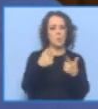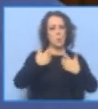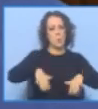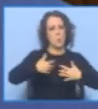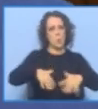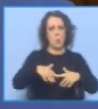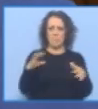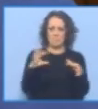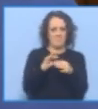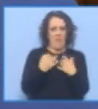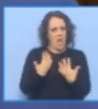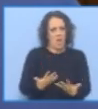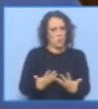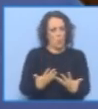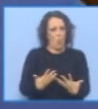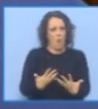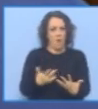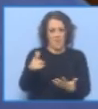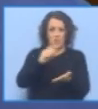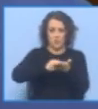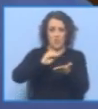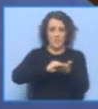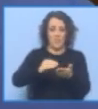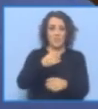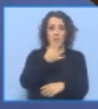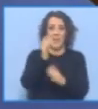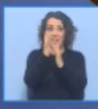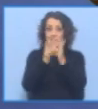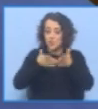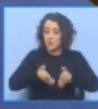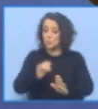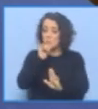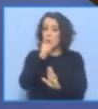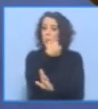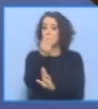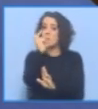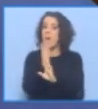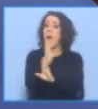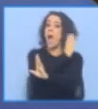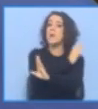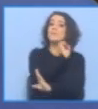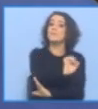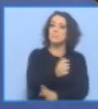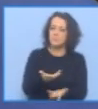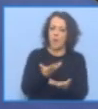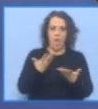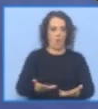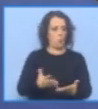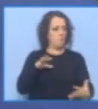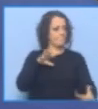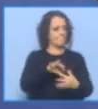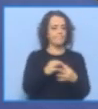plena atualidade de palavras que foram escritas 200 anos antes de Cristo, não é? Exatamente. O